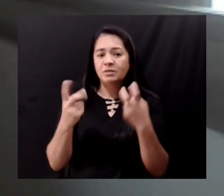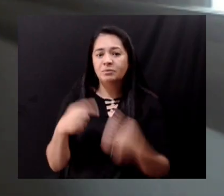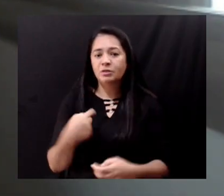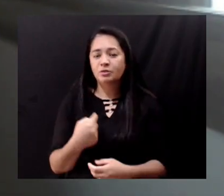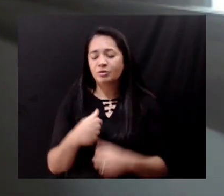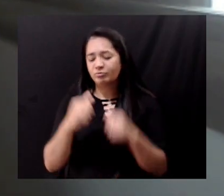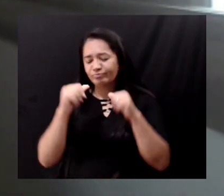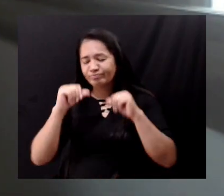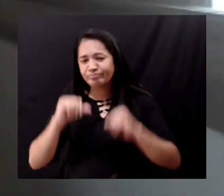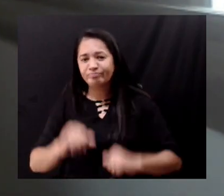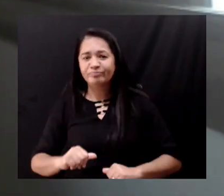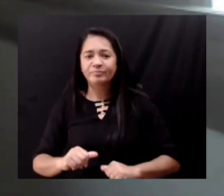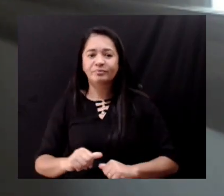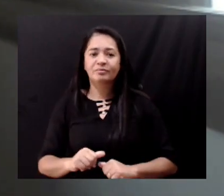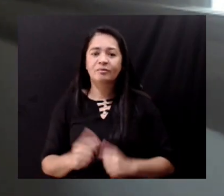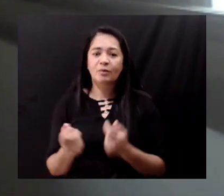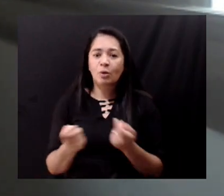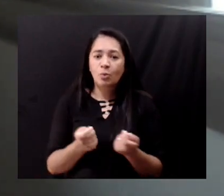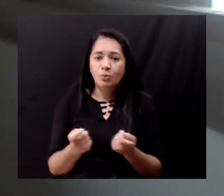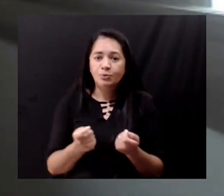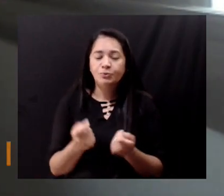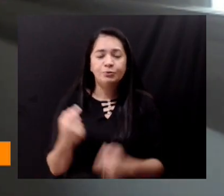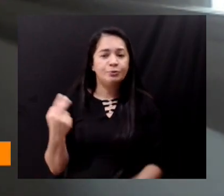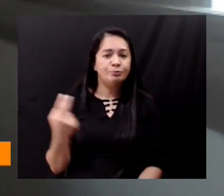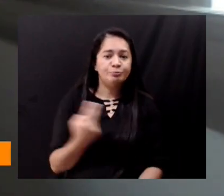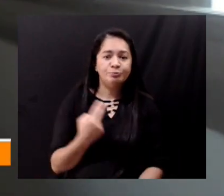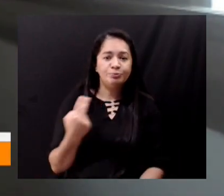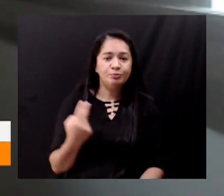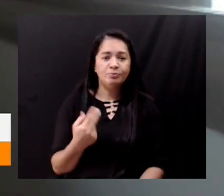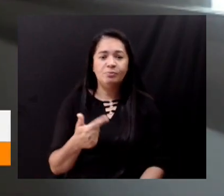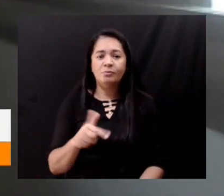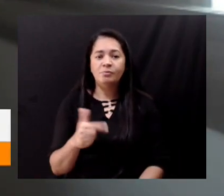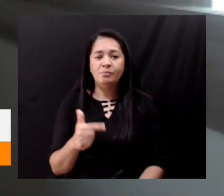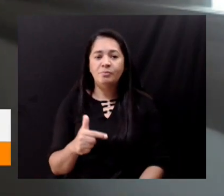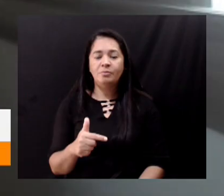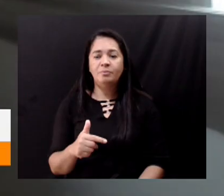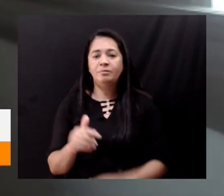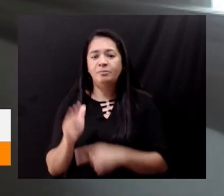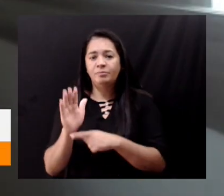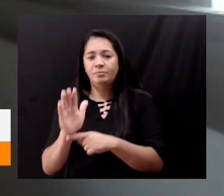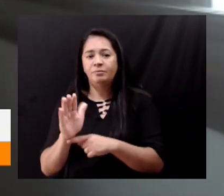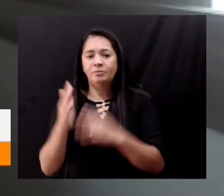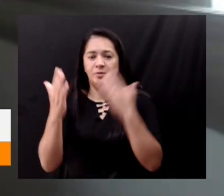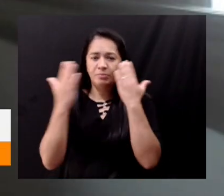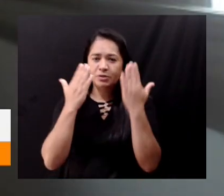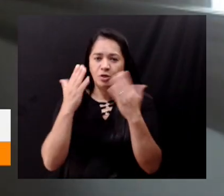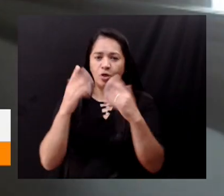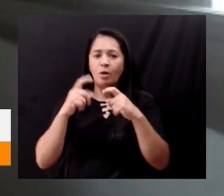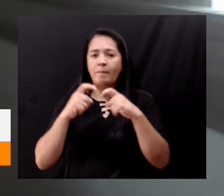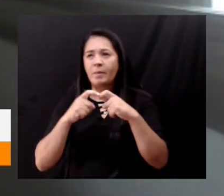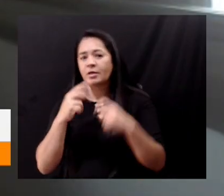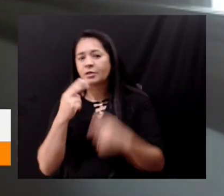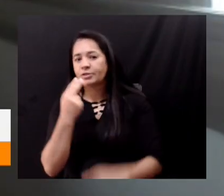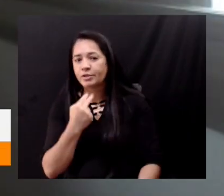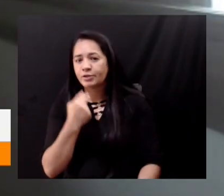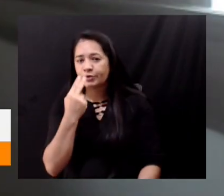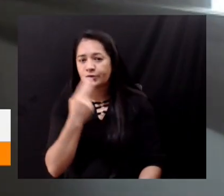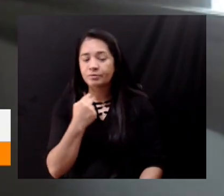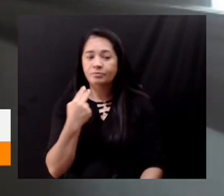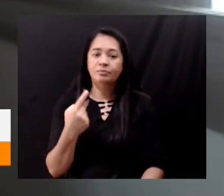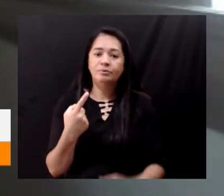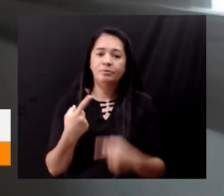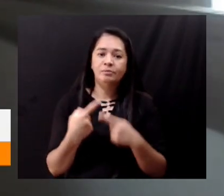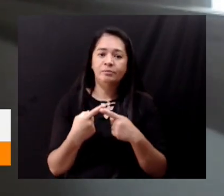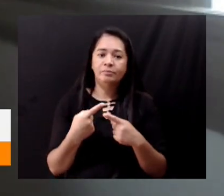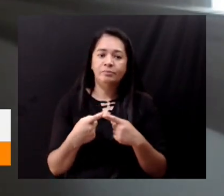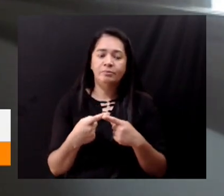dando conta de lidar com isso. Procure ajuda médica, psicológica, nutricionista, porque a gente